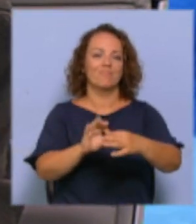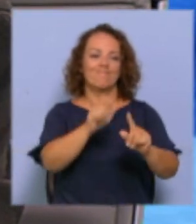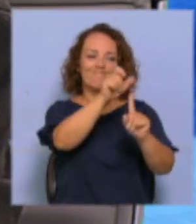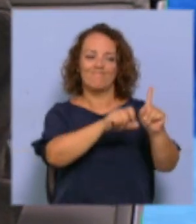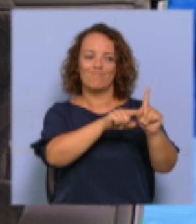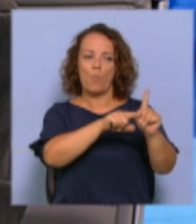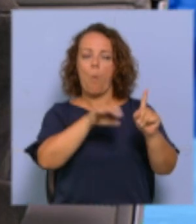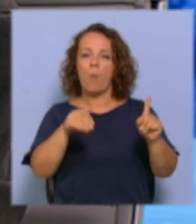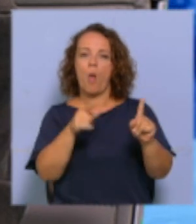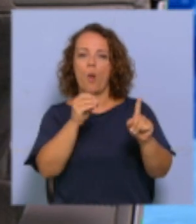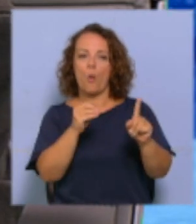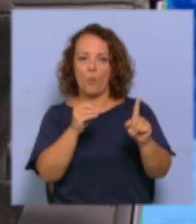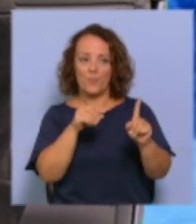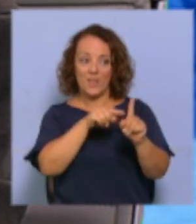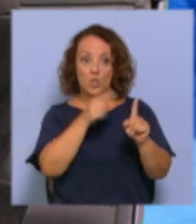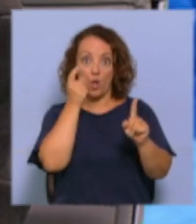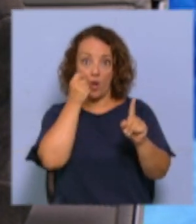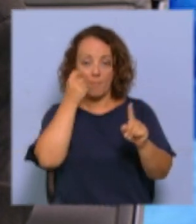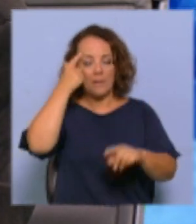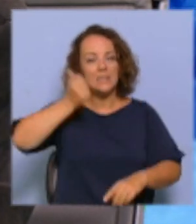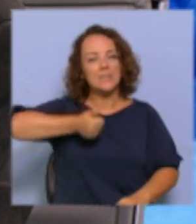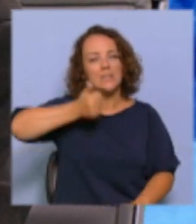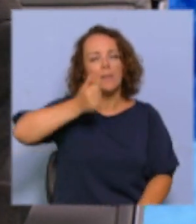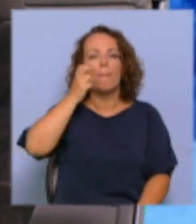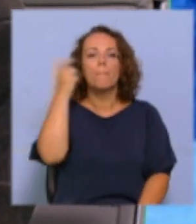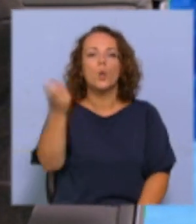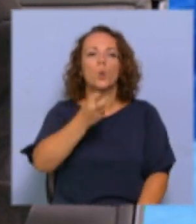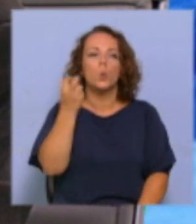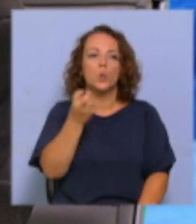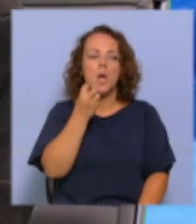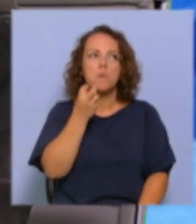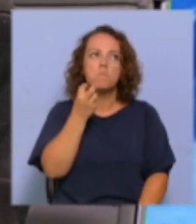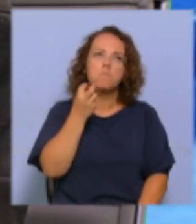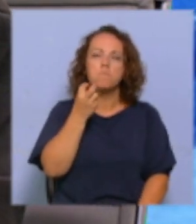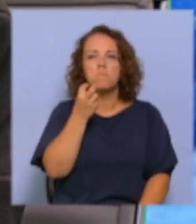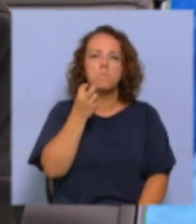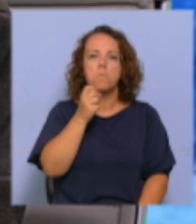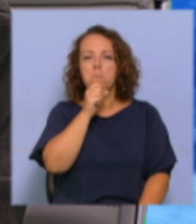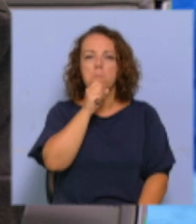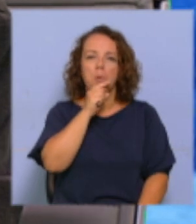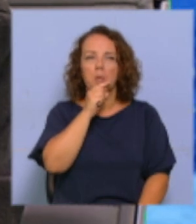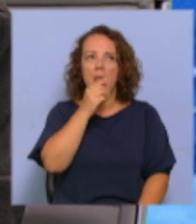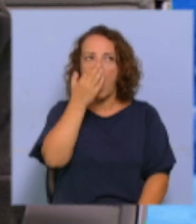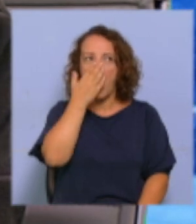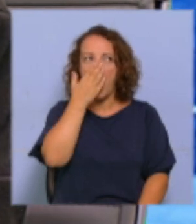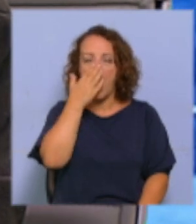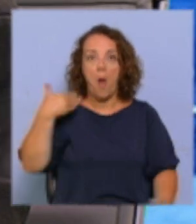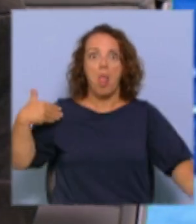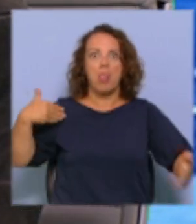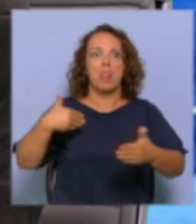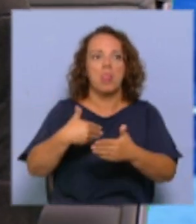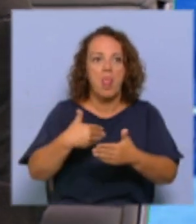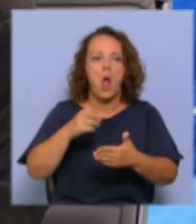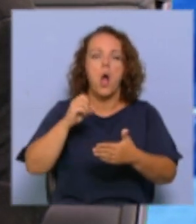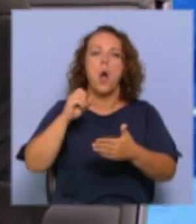O homem da procura, que porventura pode ser colocado, não diria, na última hora, mas ali na hora